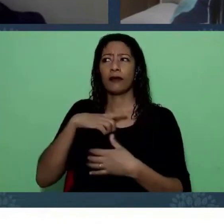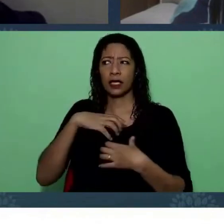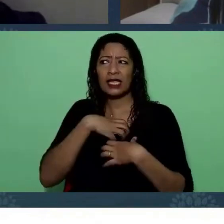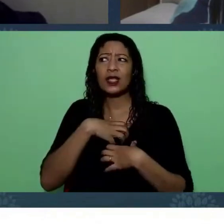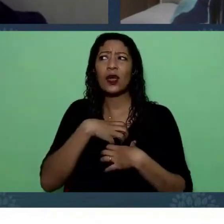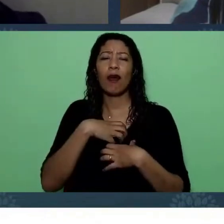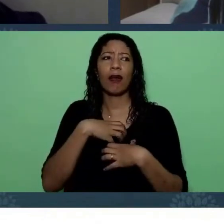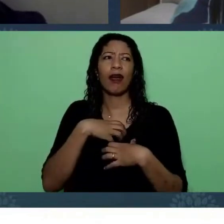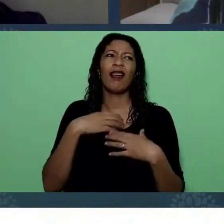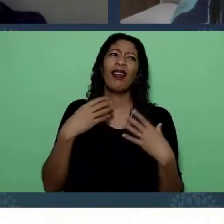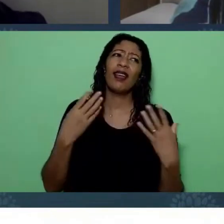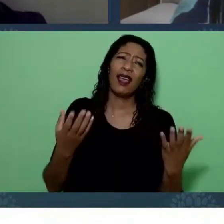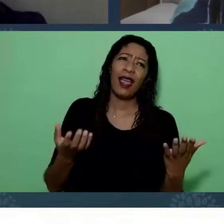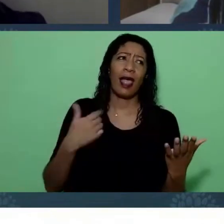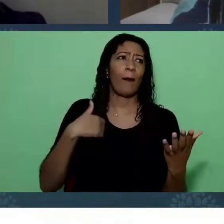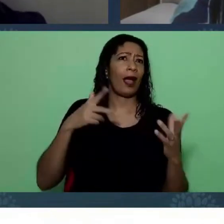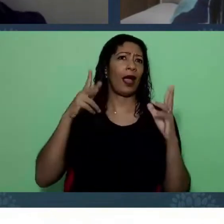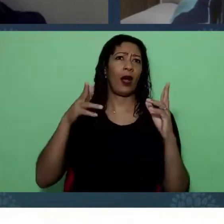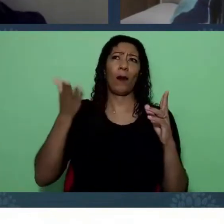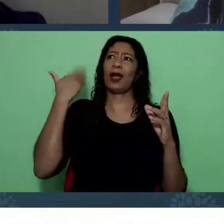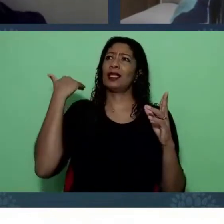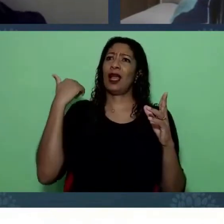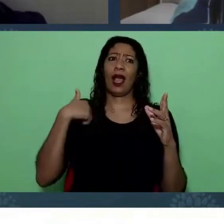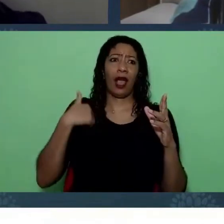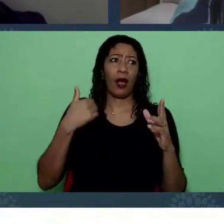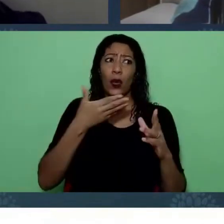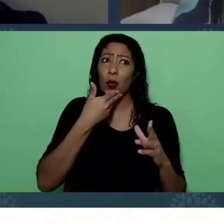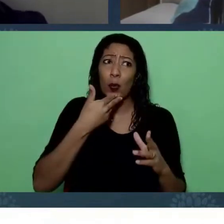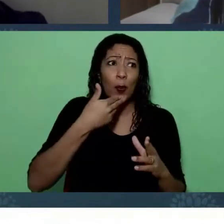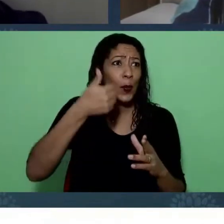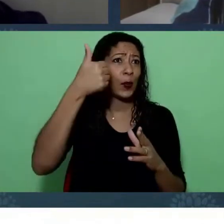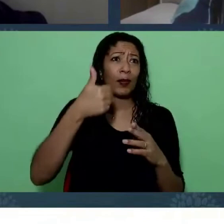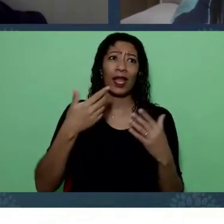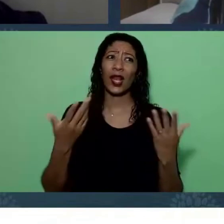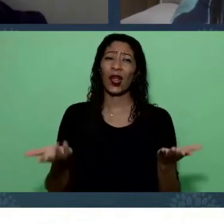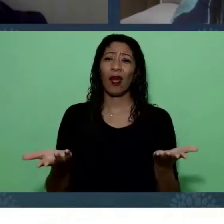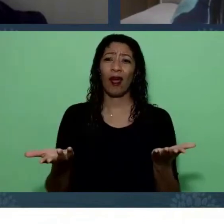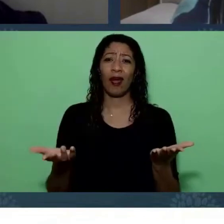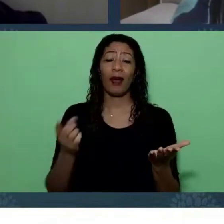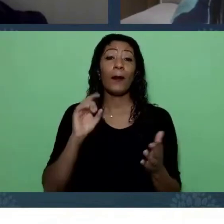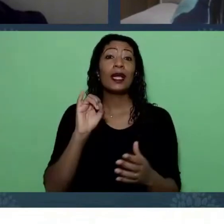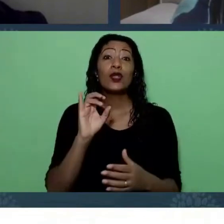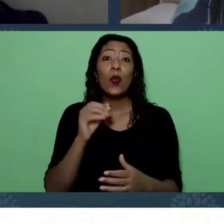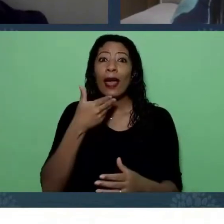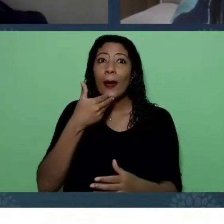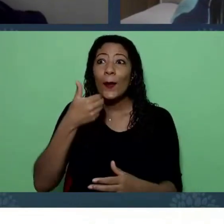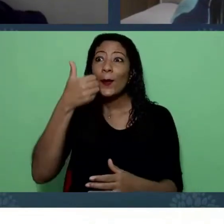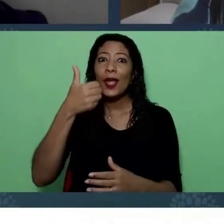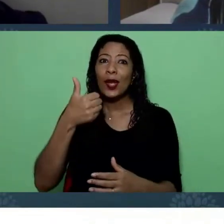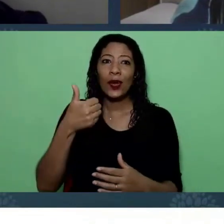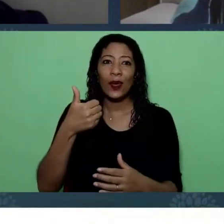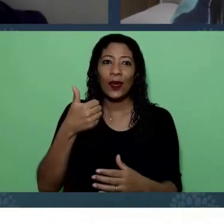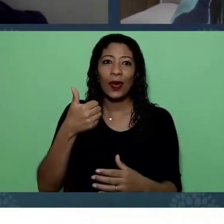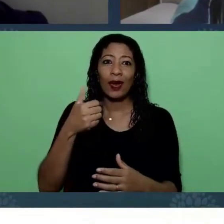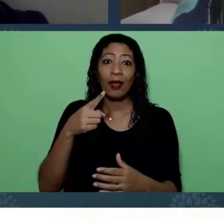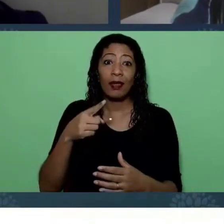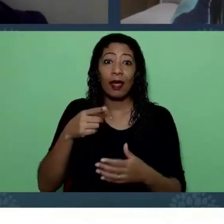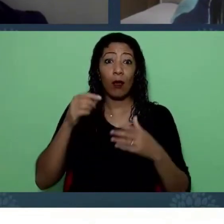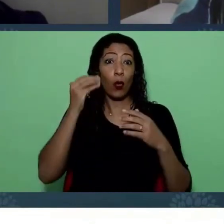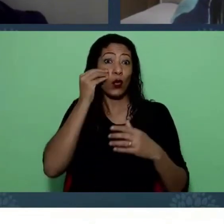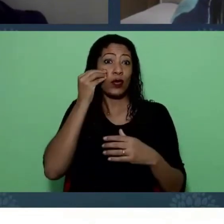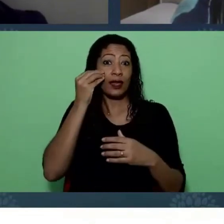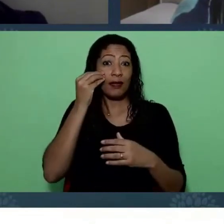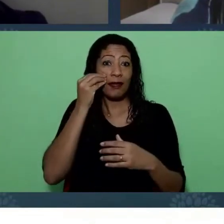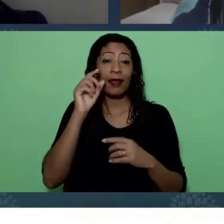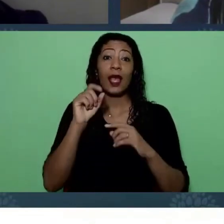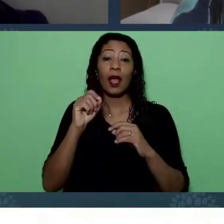mas como eu estava antes, eu estou muito melhor agora do que eu estava antes. Mas não é para se contentar com pouco. Vamos tentar objetivar a